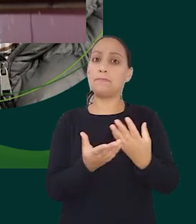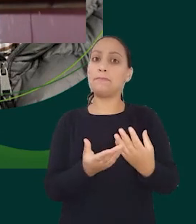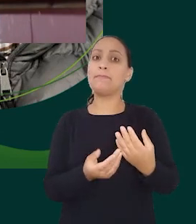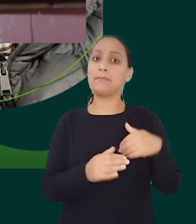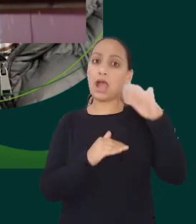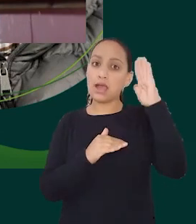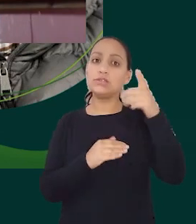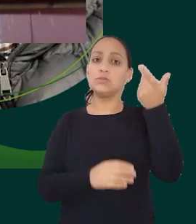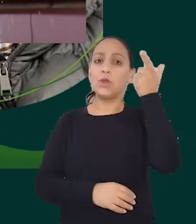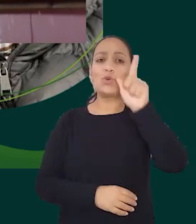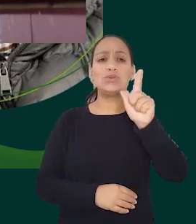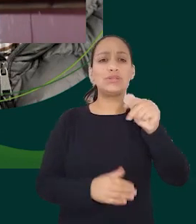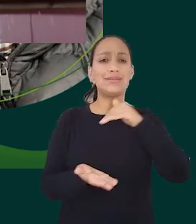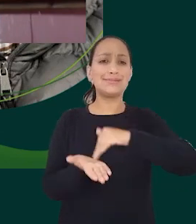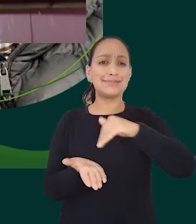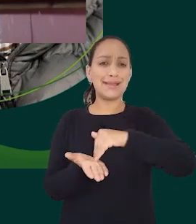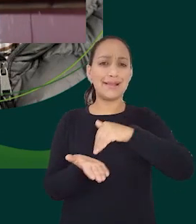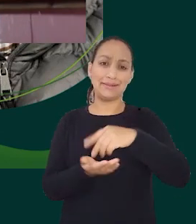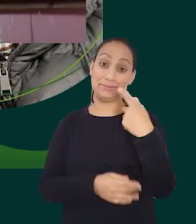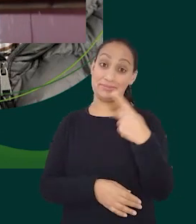para conseguir ser tua secretária,